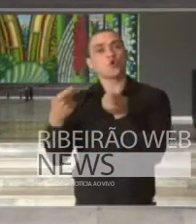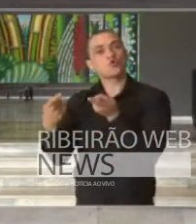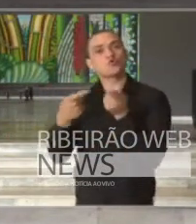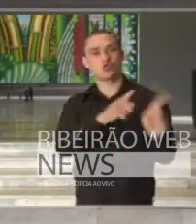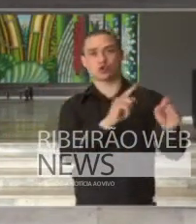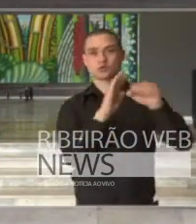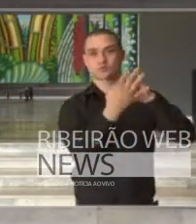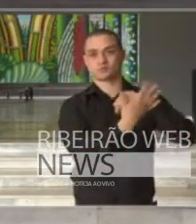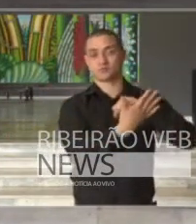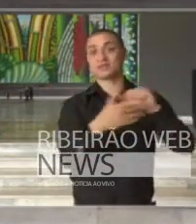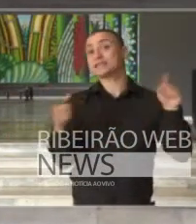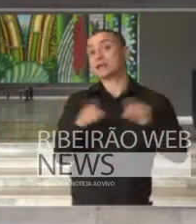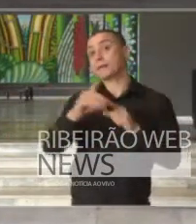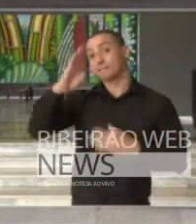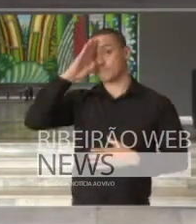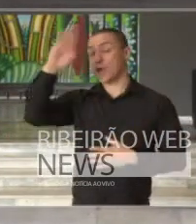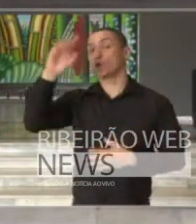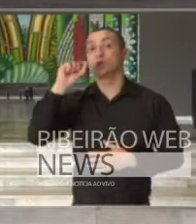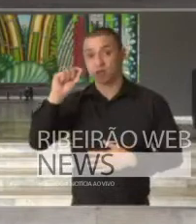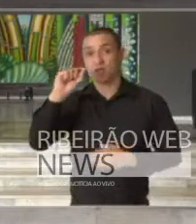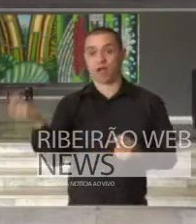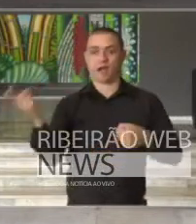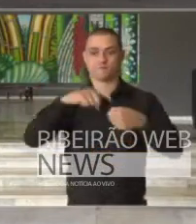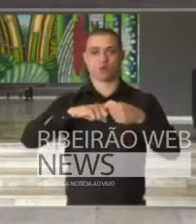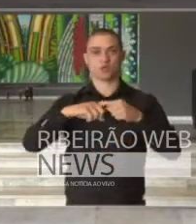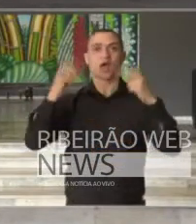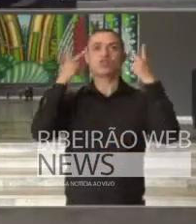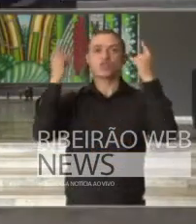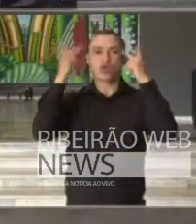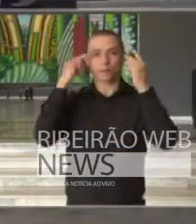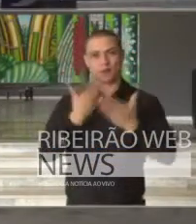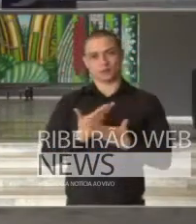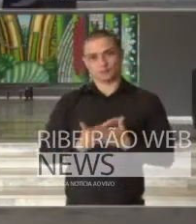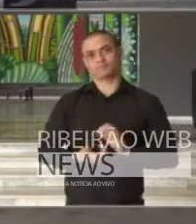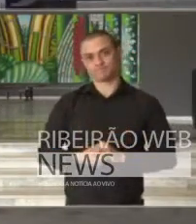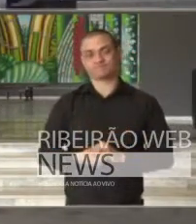coronavírus e principalmente à volta da normalidade. Obrigado, vice.